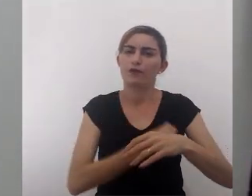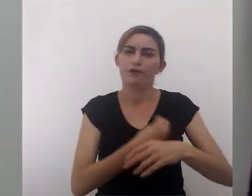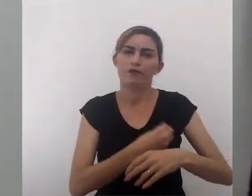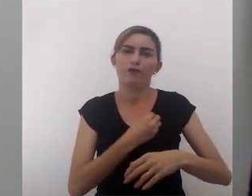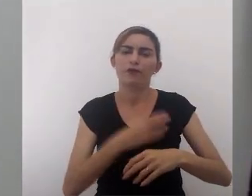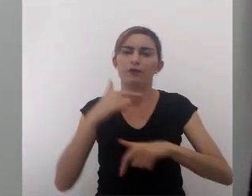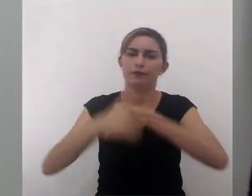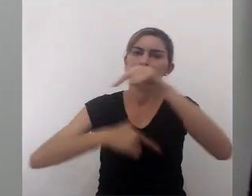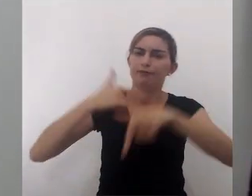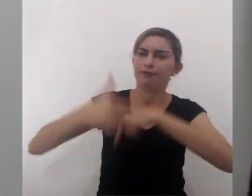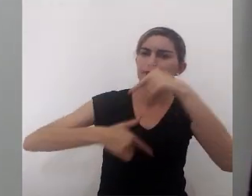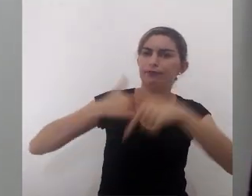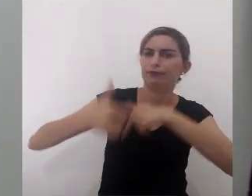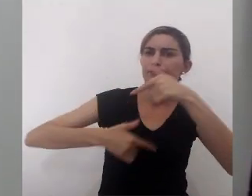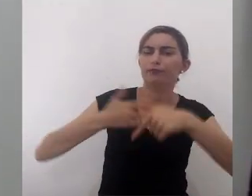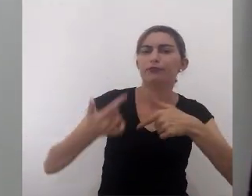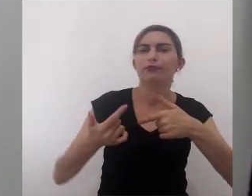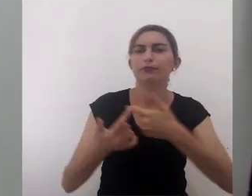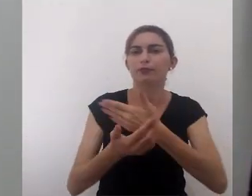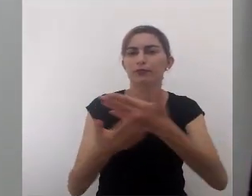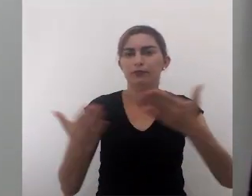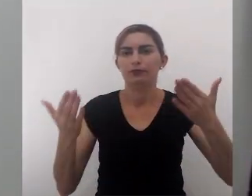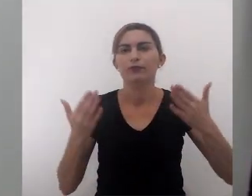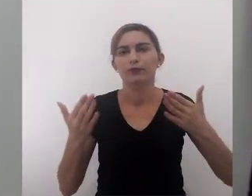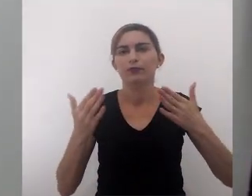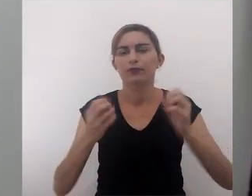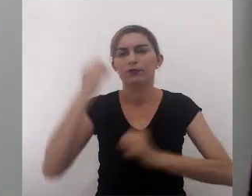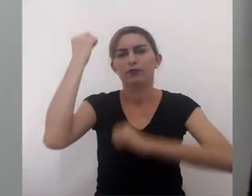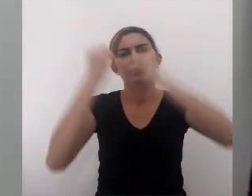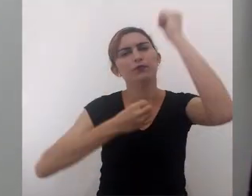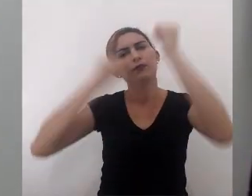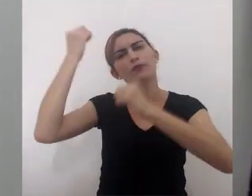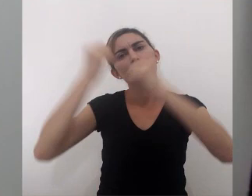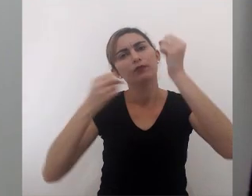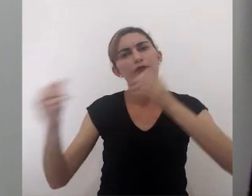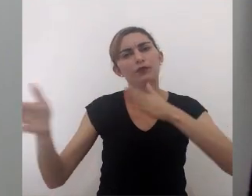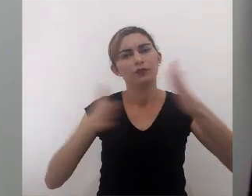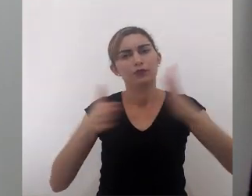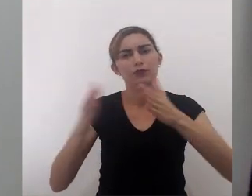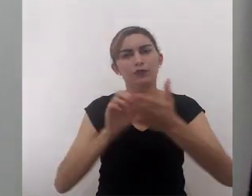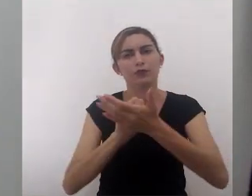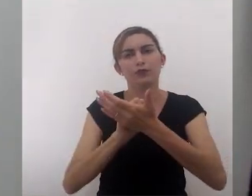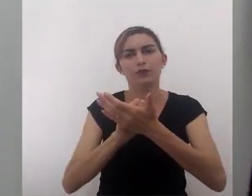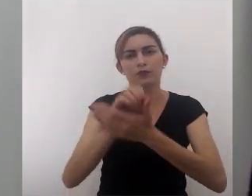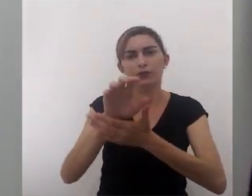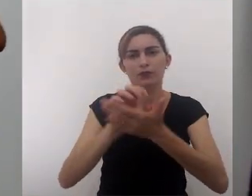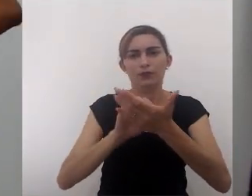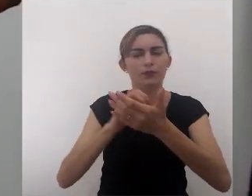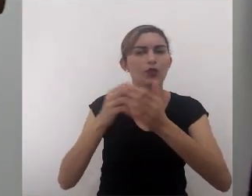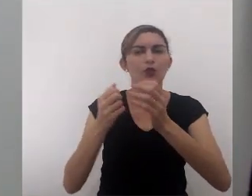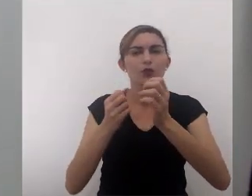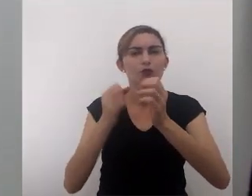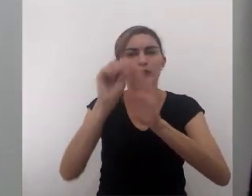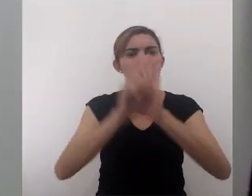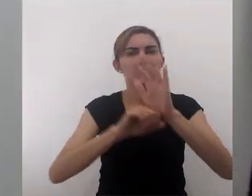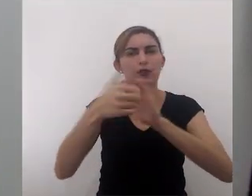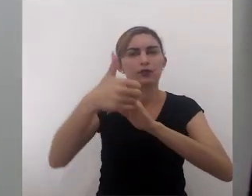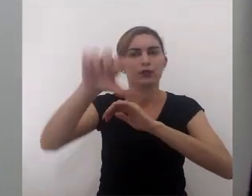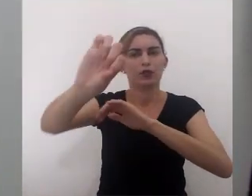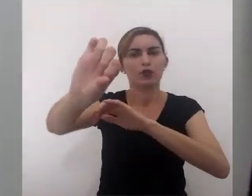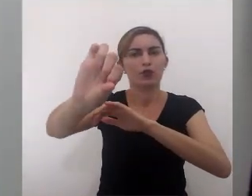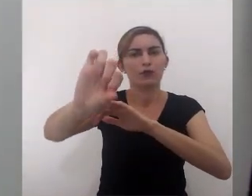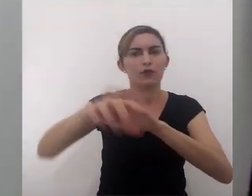dos trabalhadores industriais durante o século XIX mostraram